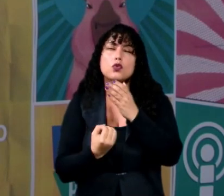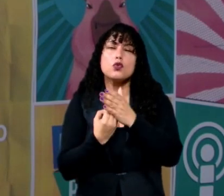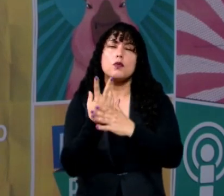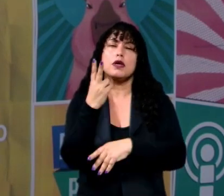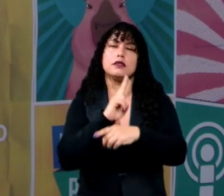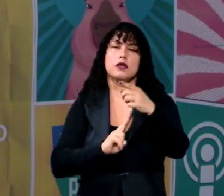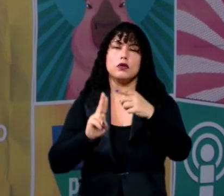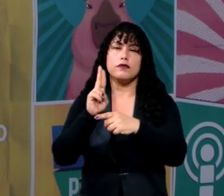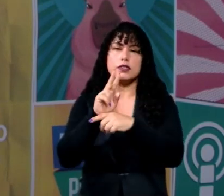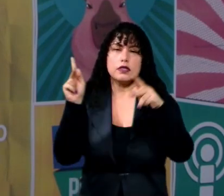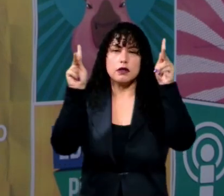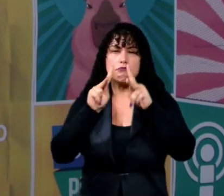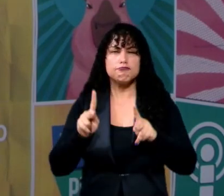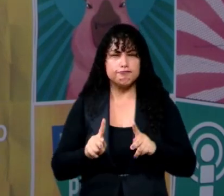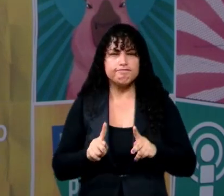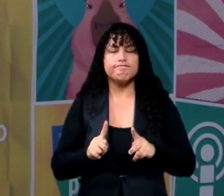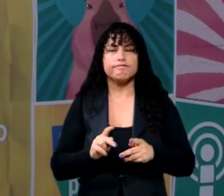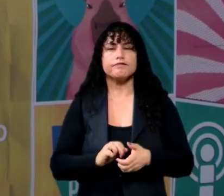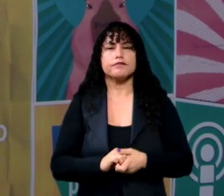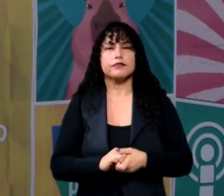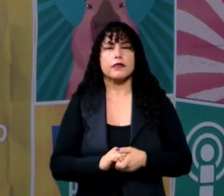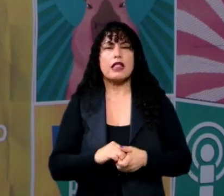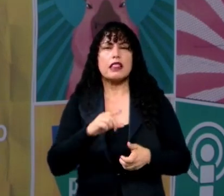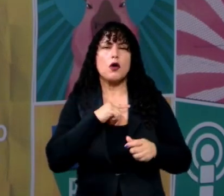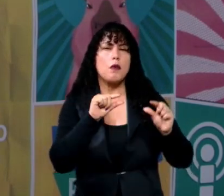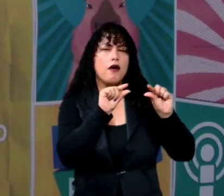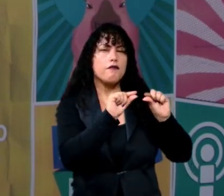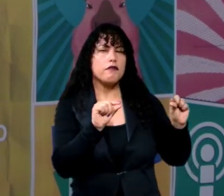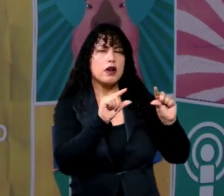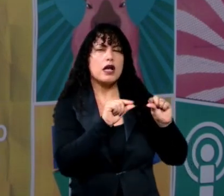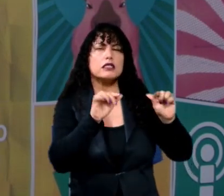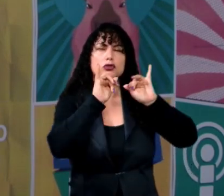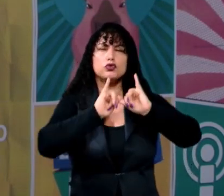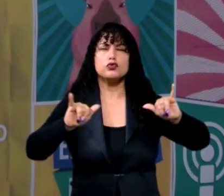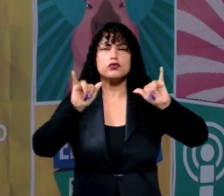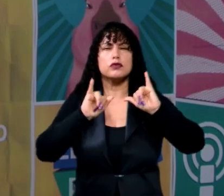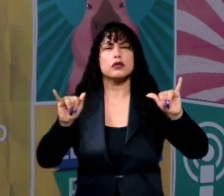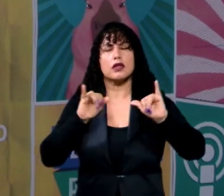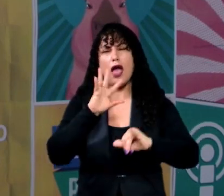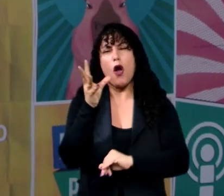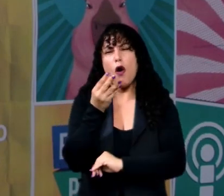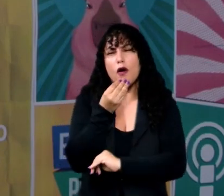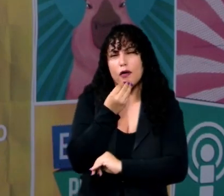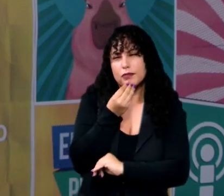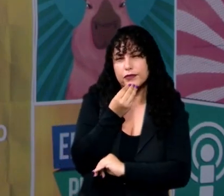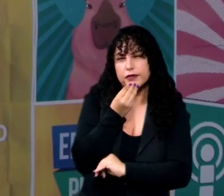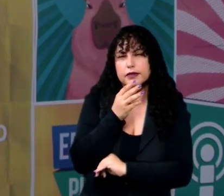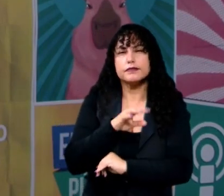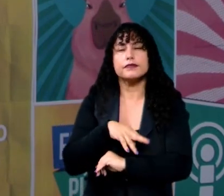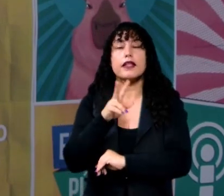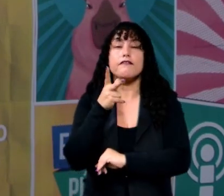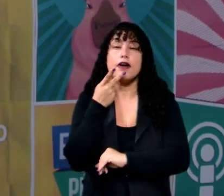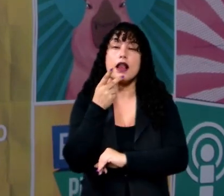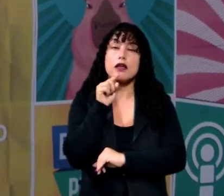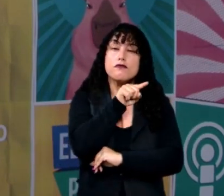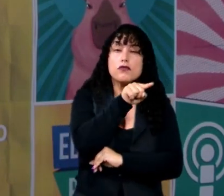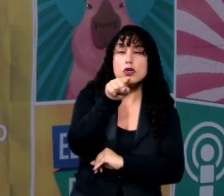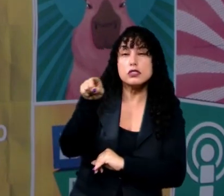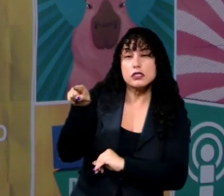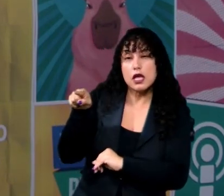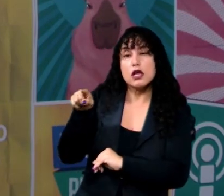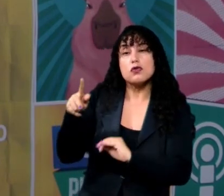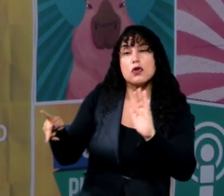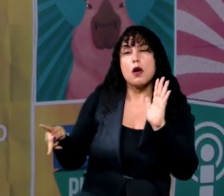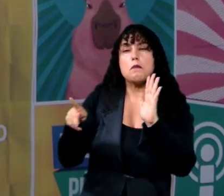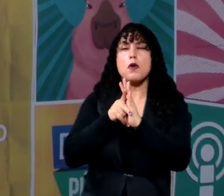Unipaz, Pierre tinha uma frase que é muito divulgada e que é óbvia. Ele dizia: é você que, com a sua